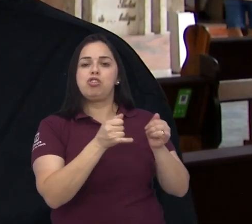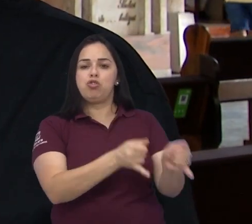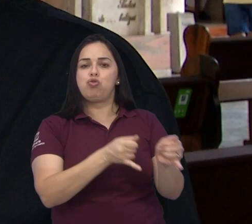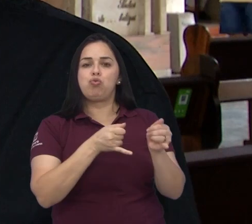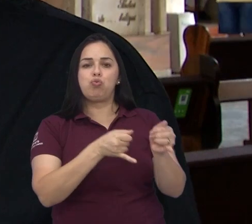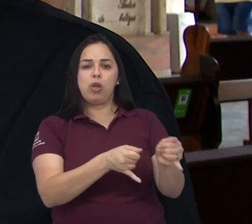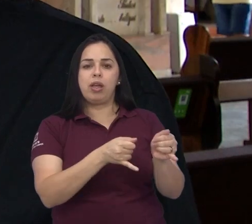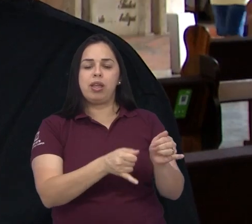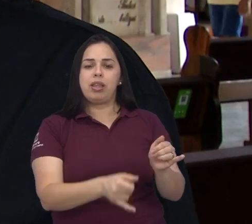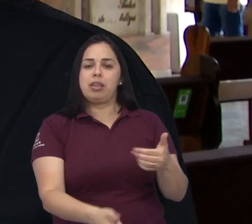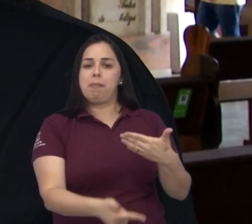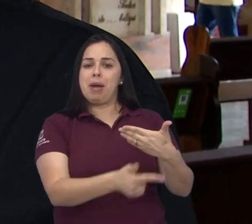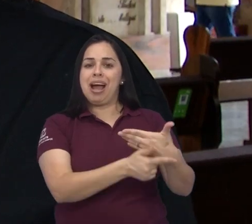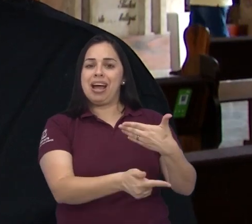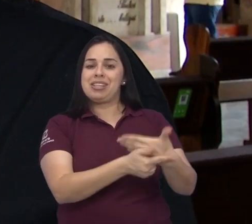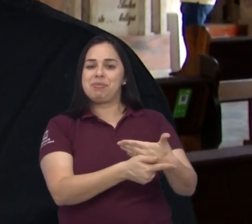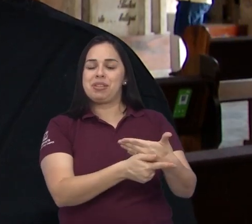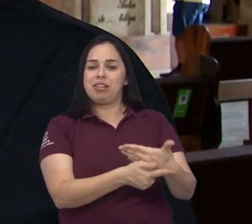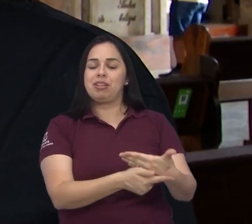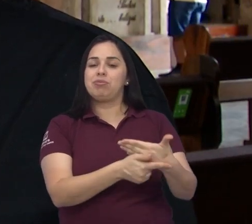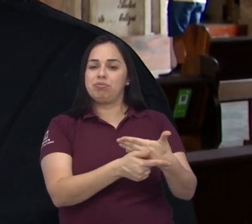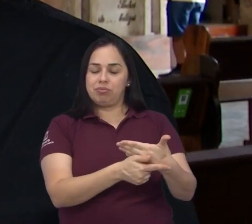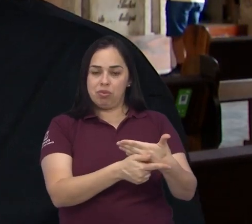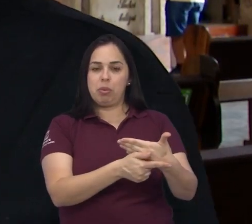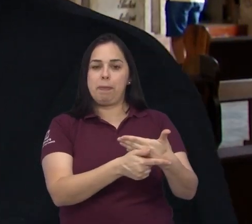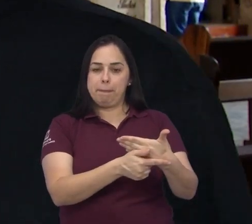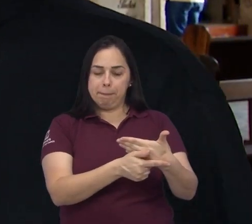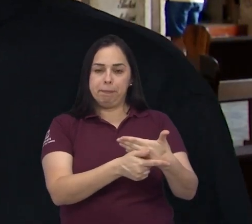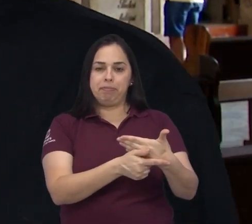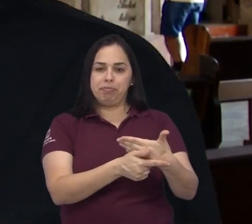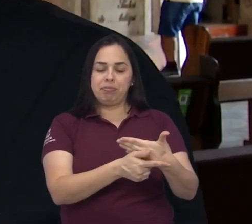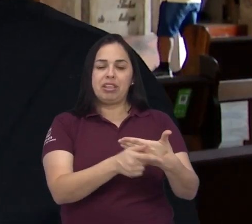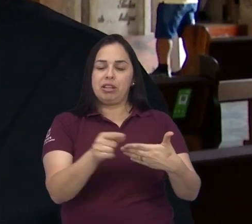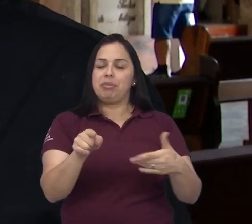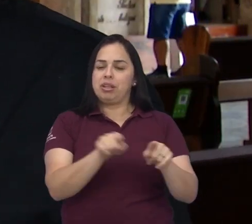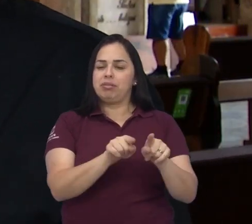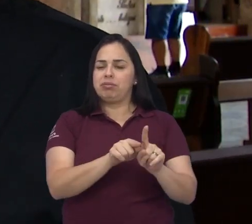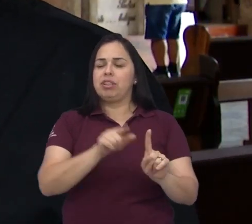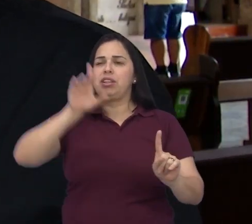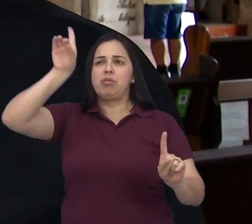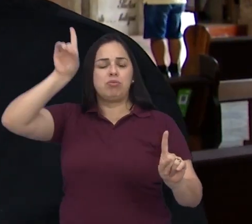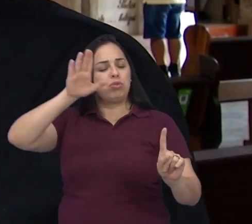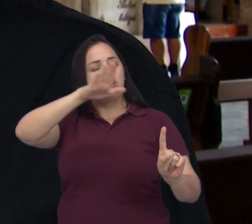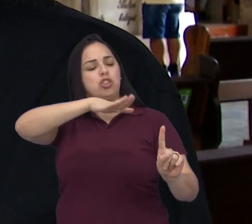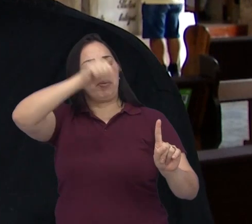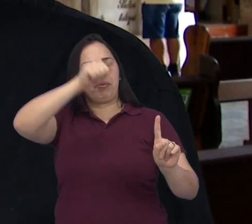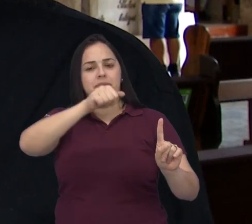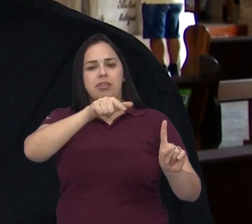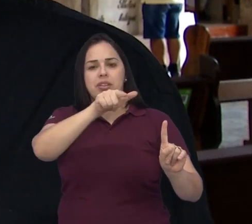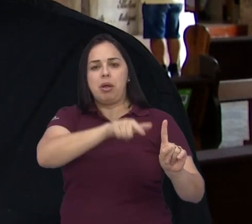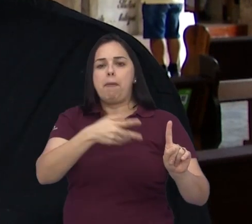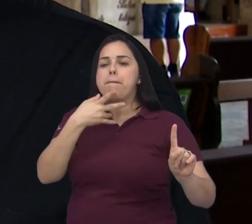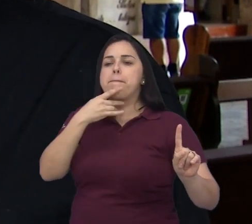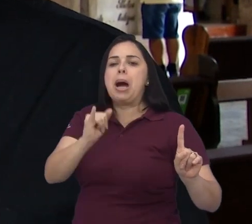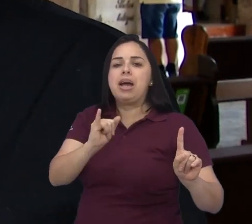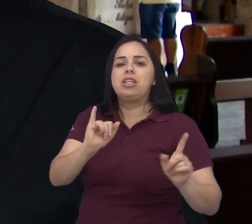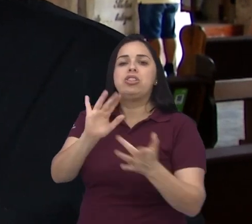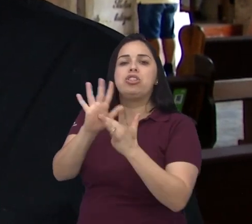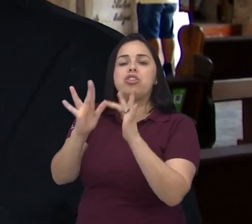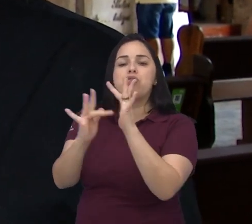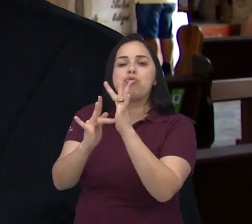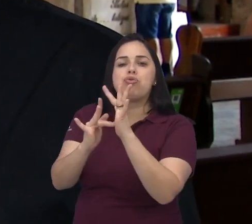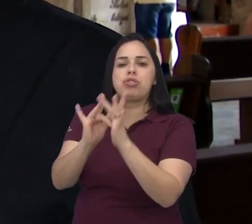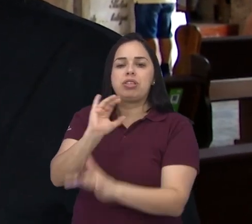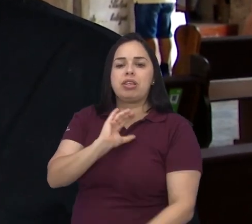por uma grande função na vida bíblica, na vida espiritual. Ser o pai nutrício